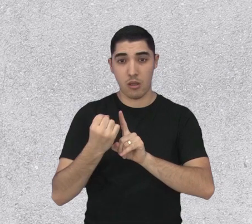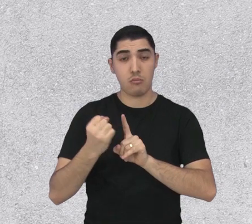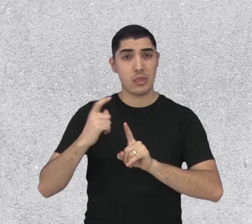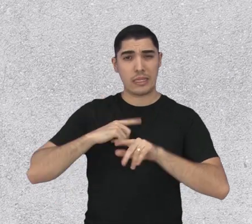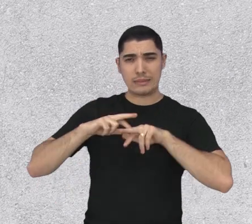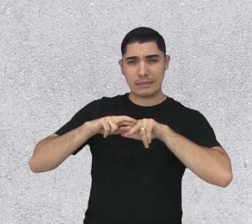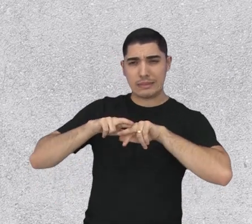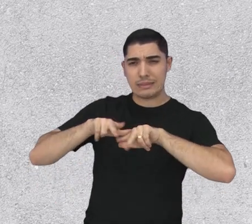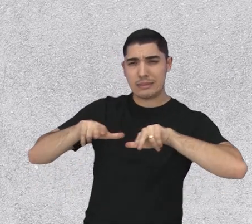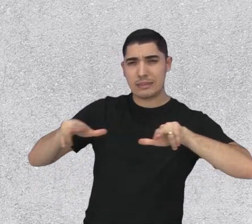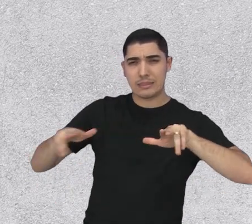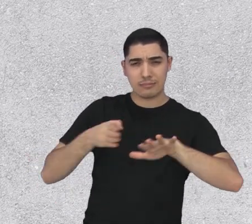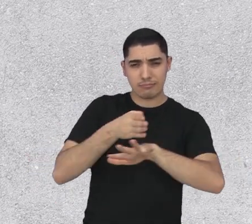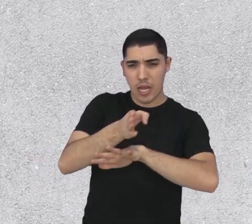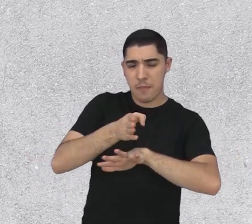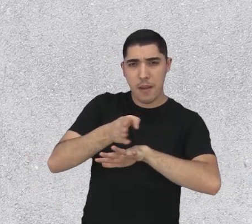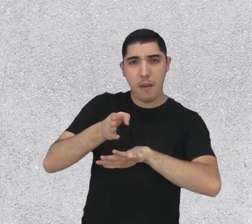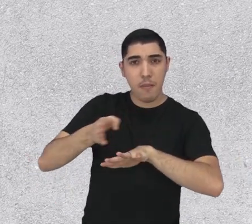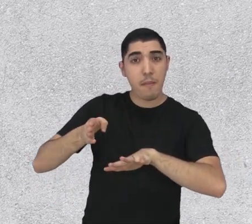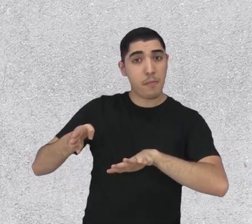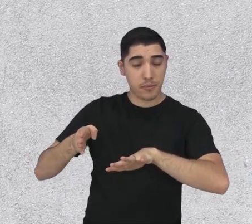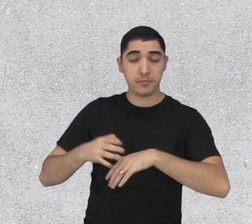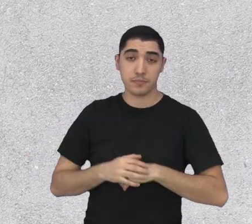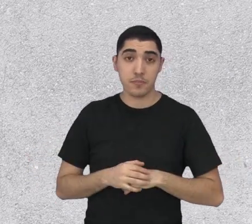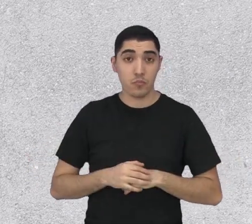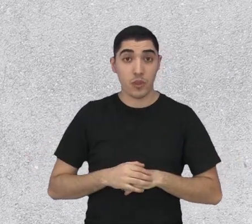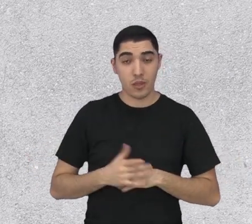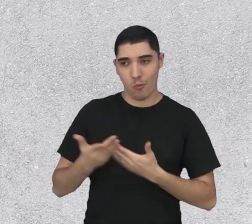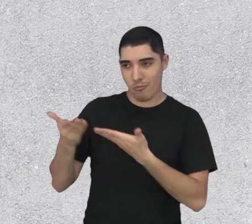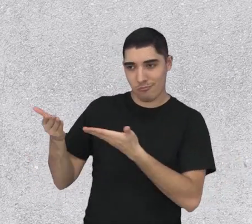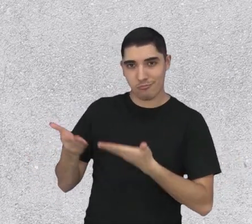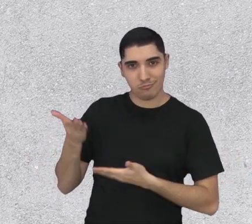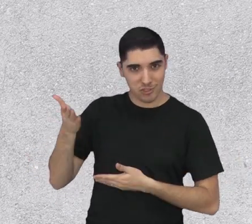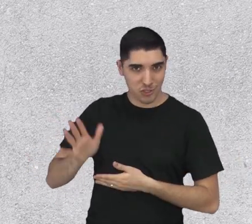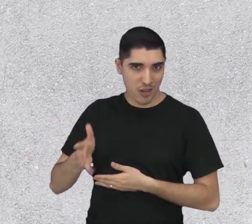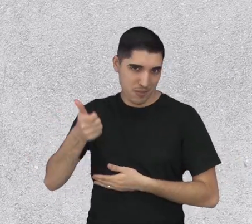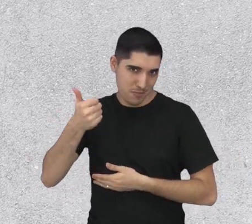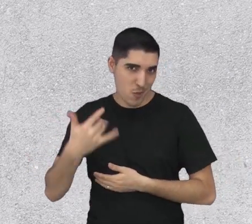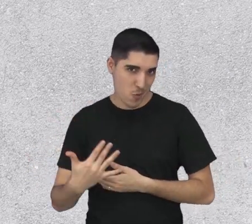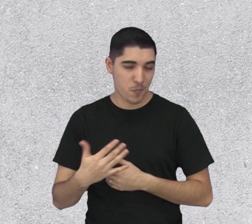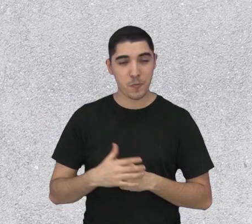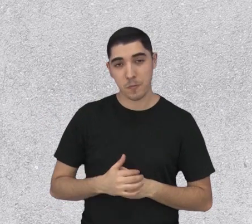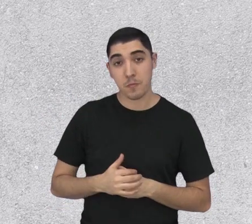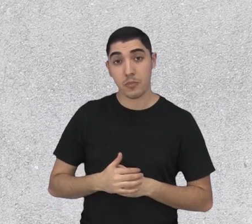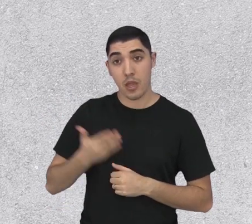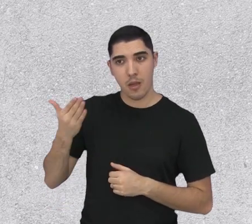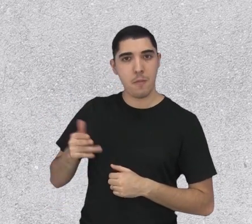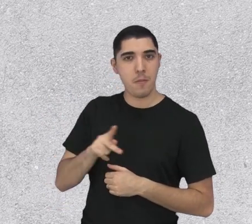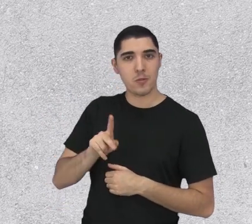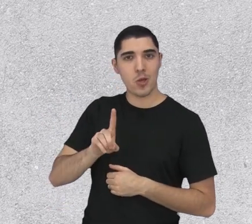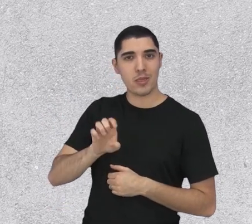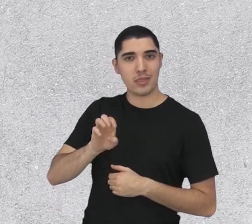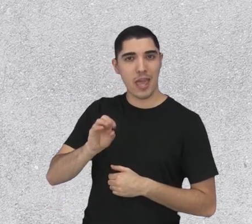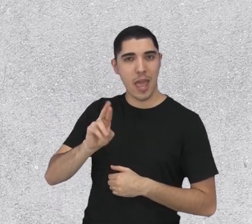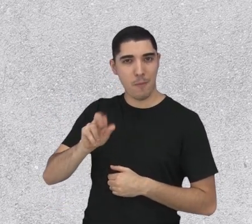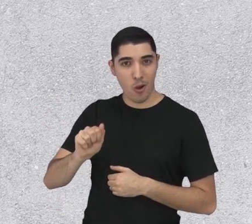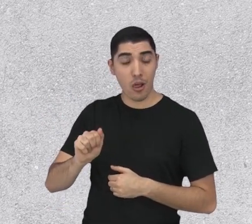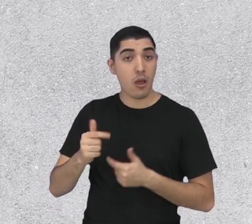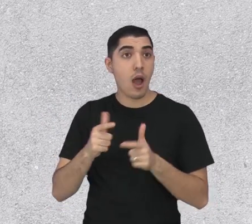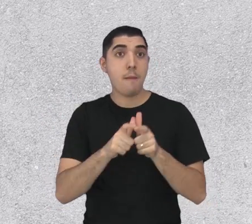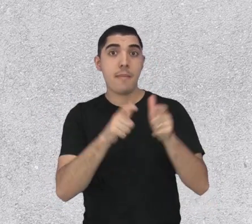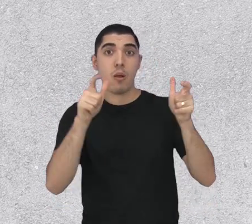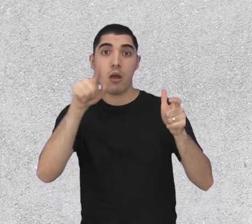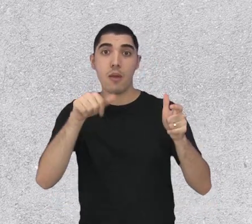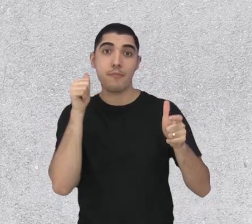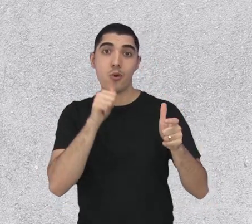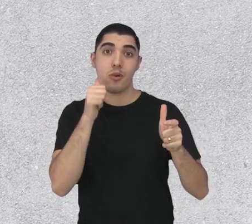E eles estão distribuídos nas mais diversas aplicações da profissão, como a nossa convidada explicou. E assim como a professora Débora, a